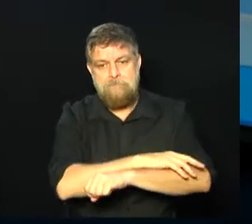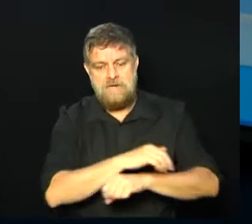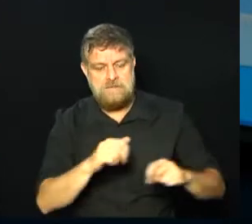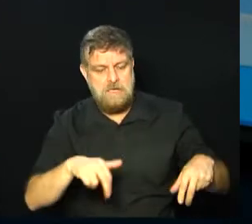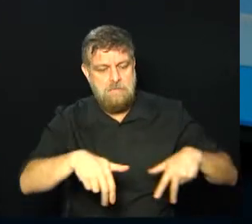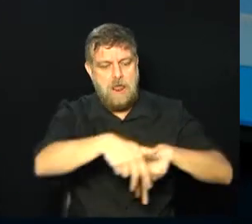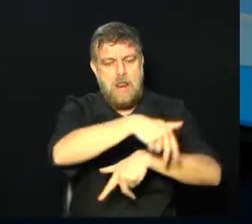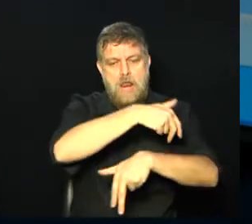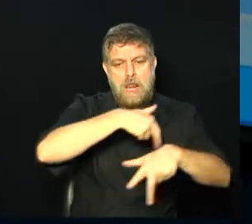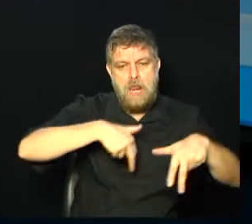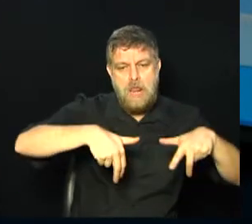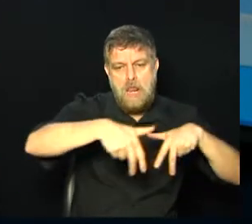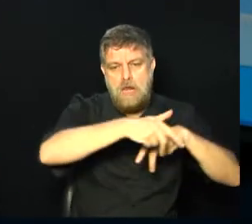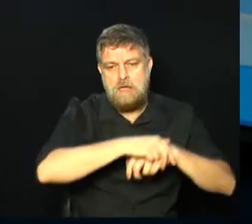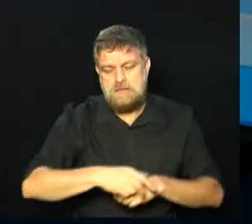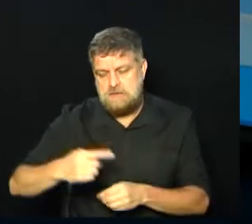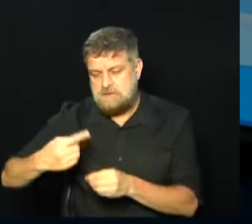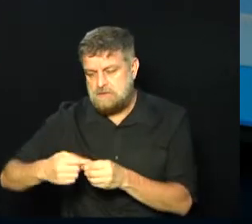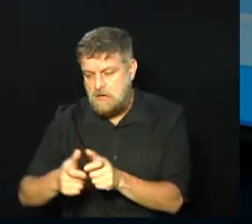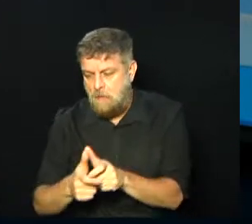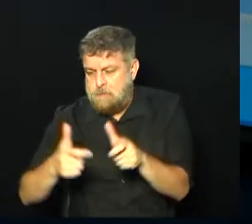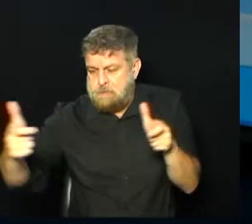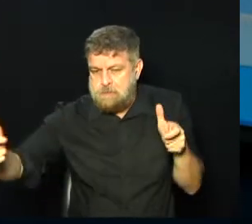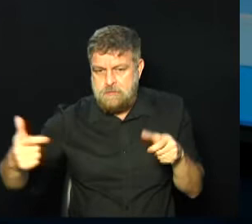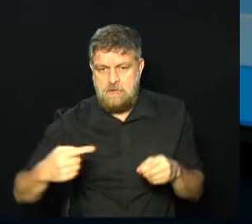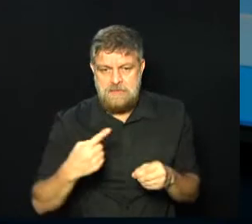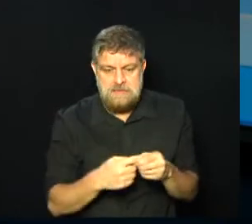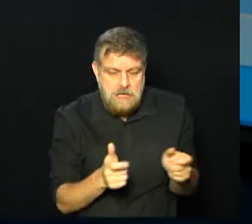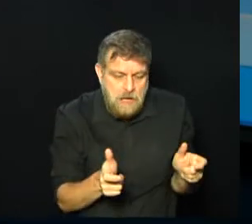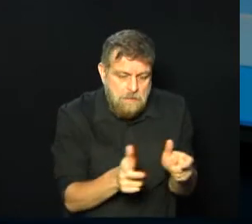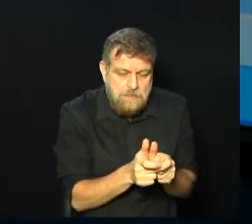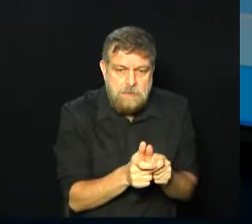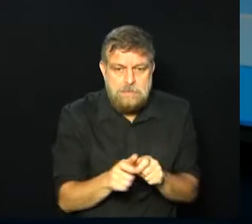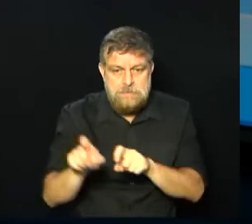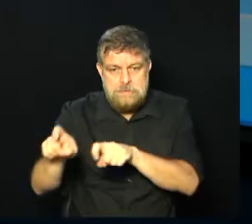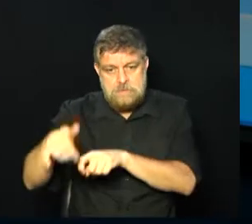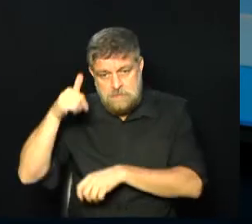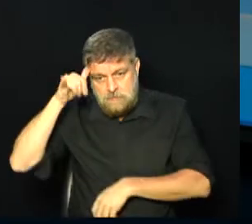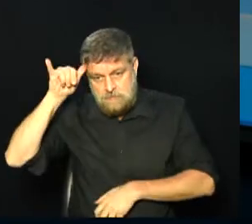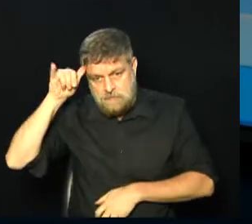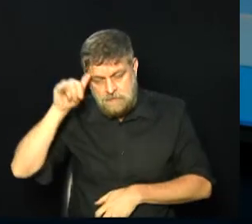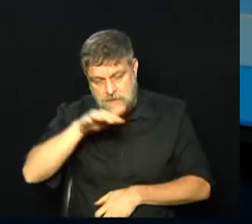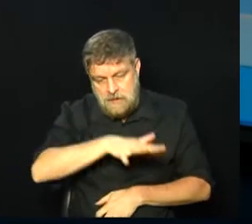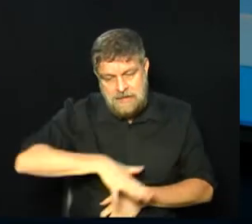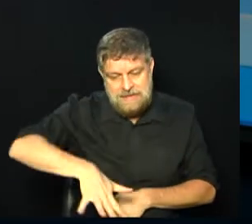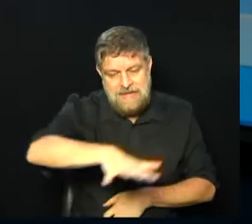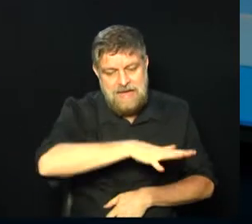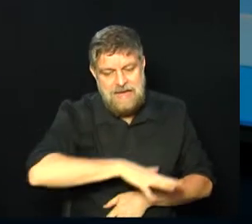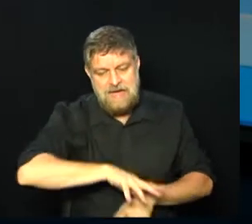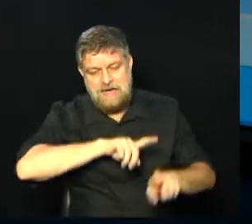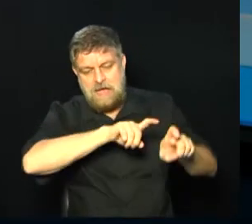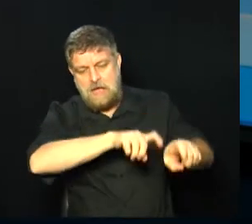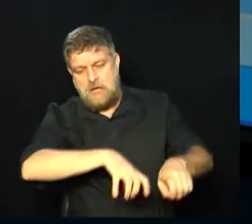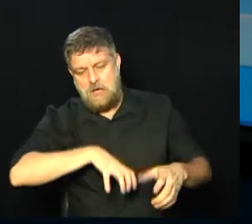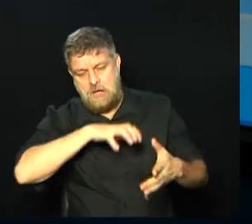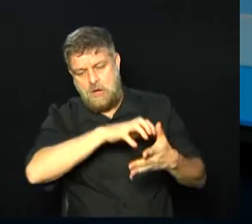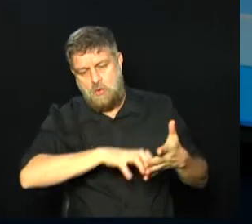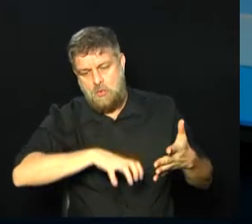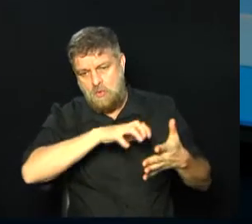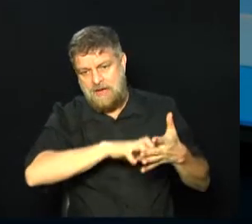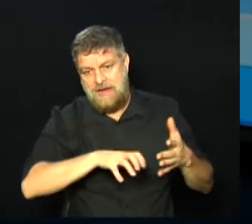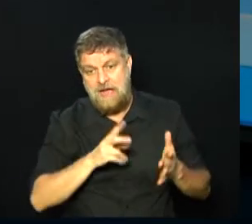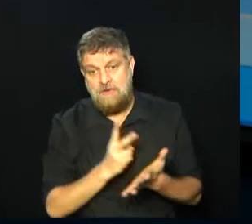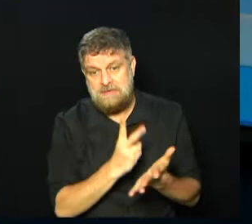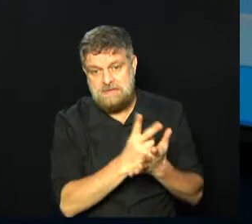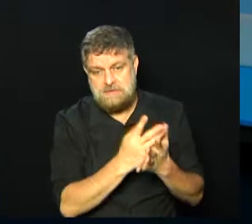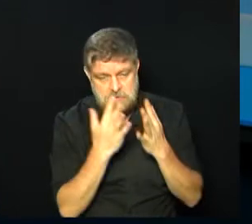das grandes e das pequenas cidades, nas fazendas, nas propriedades rurais, sempre com um olhar